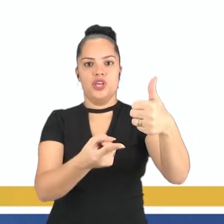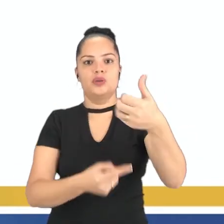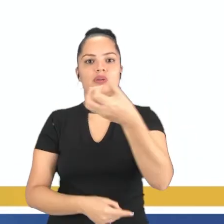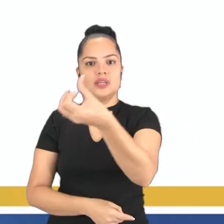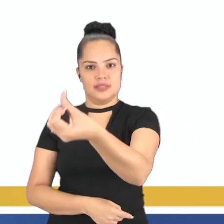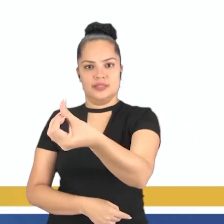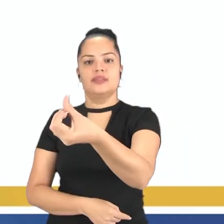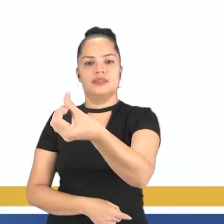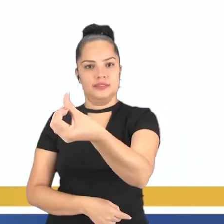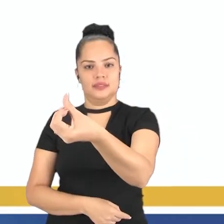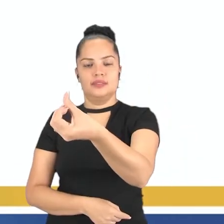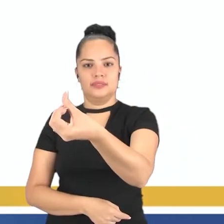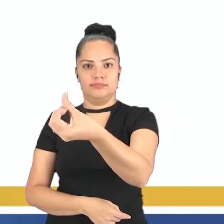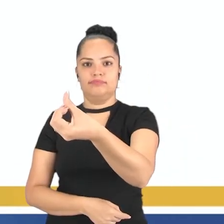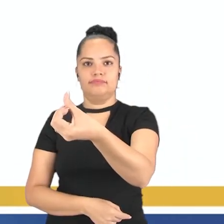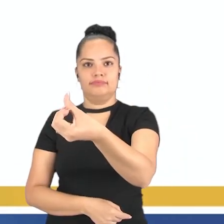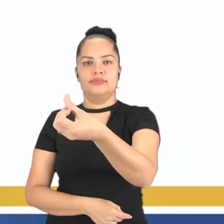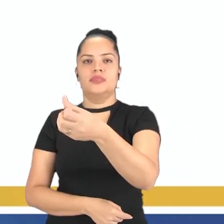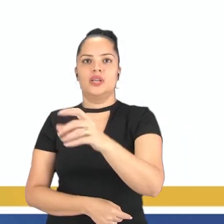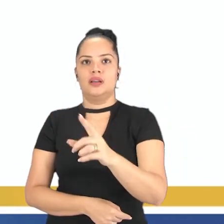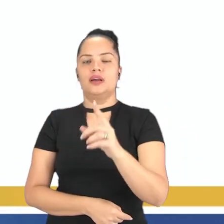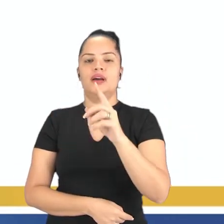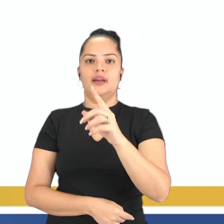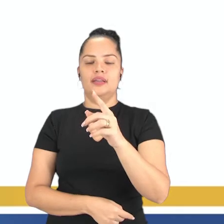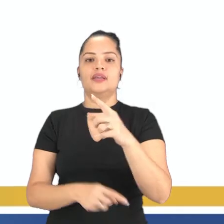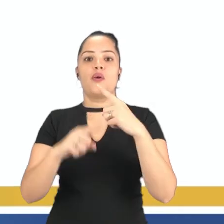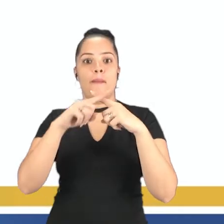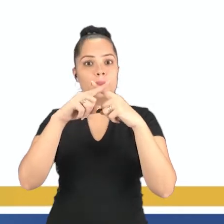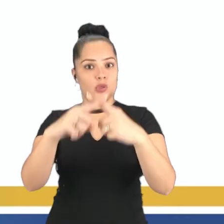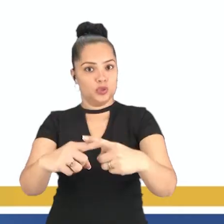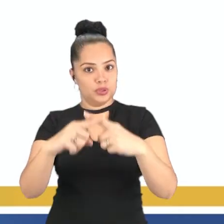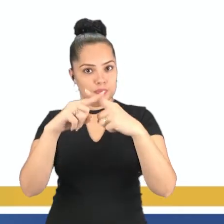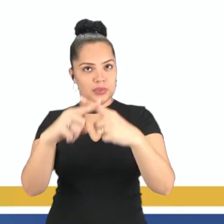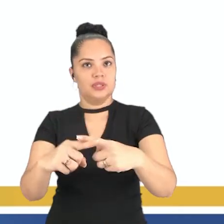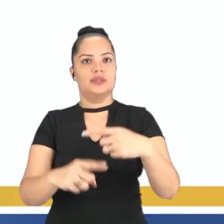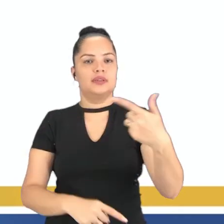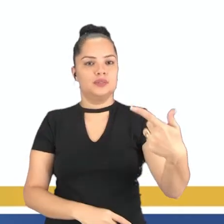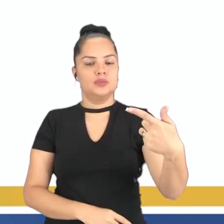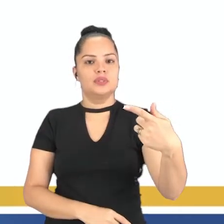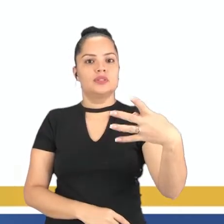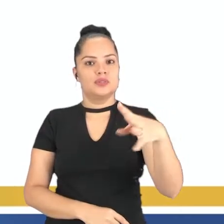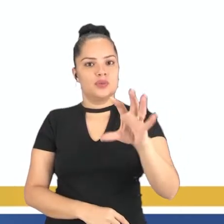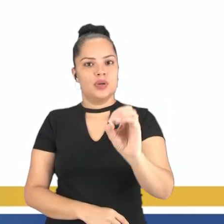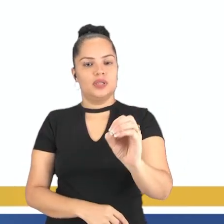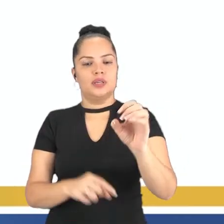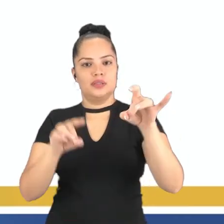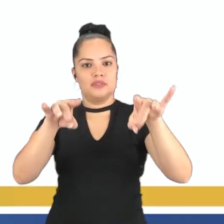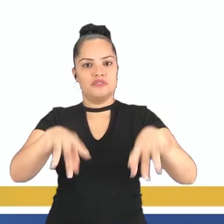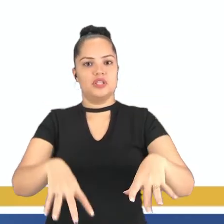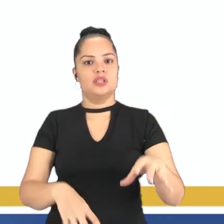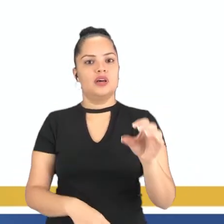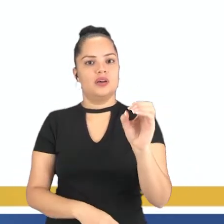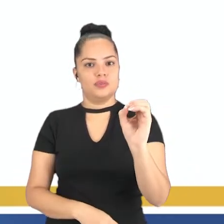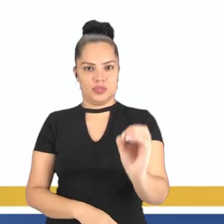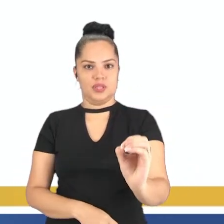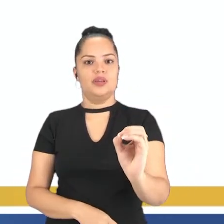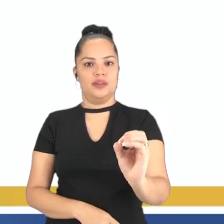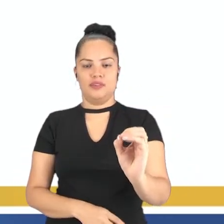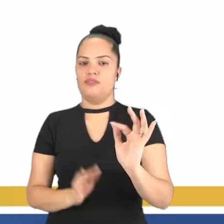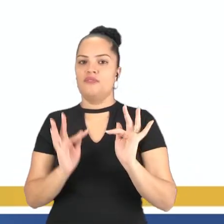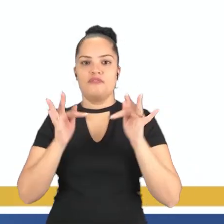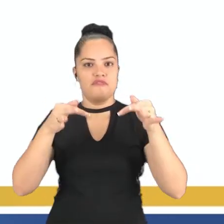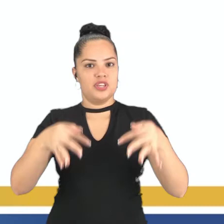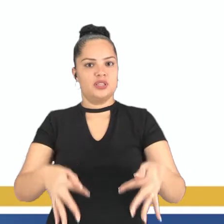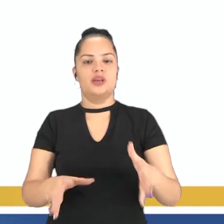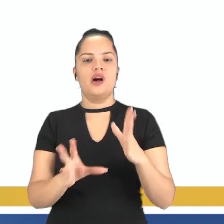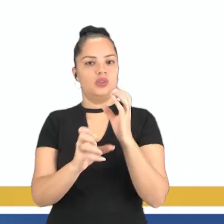dar exatamente 240. Subtraindo, nós vamos ter o resto, 0, terminamos a nossa